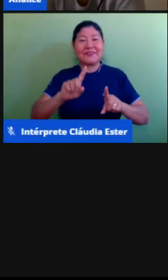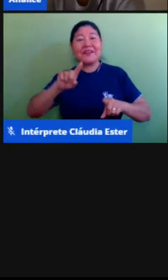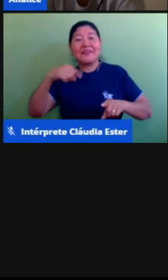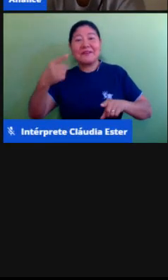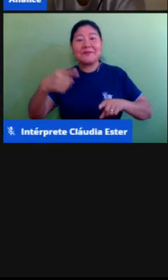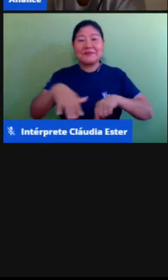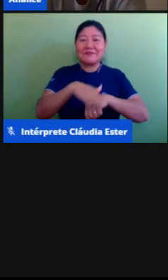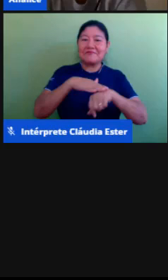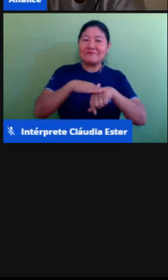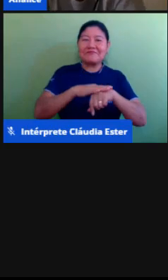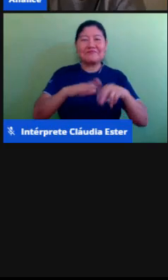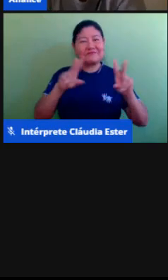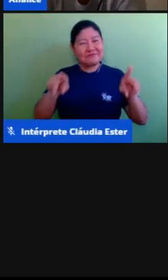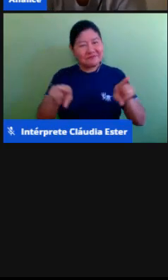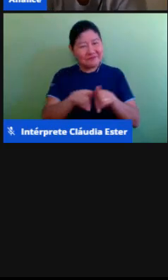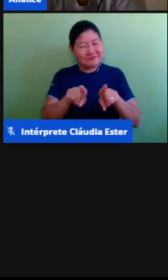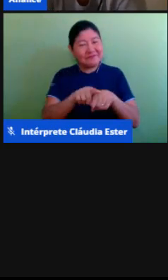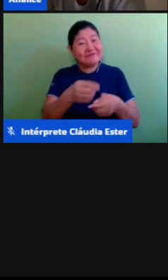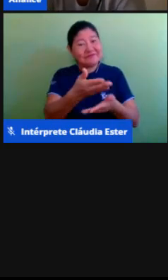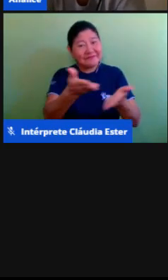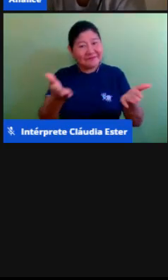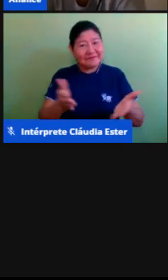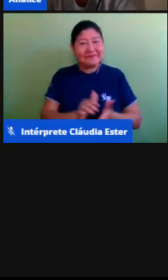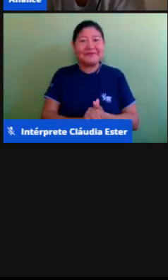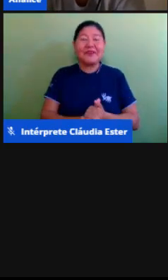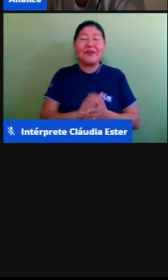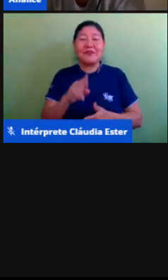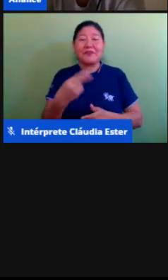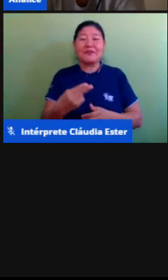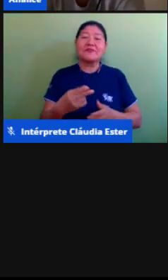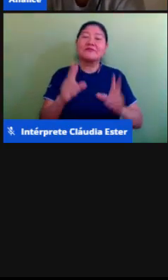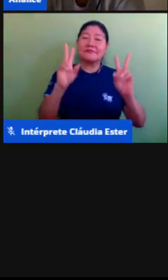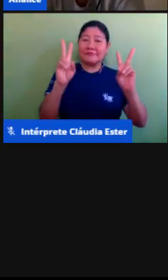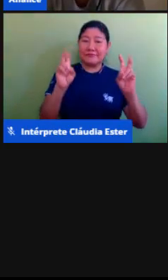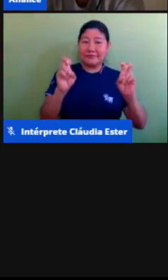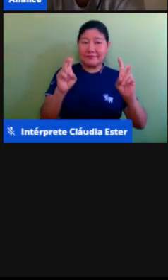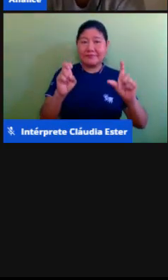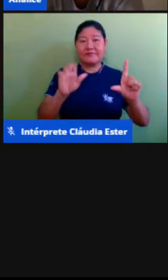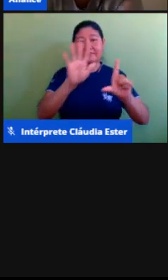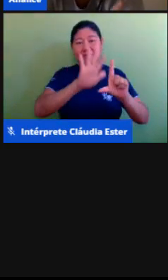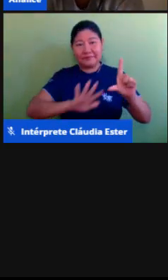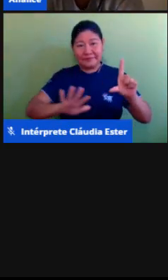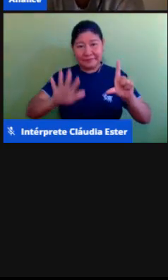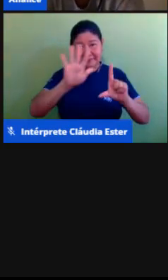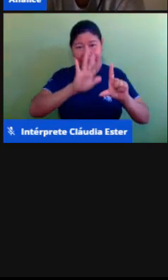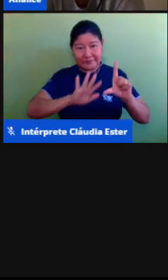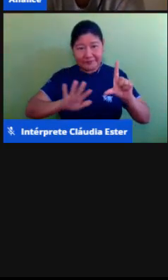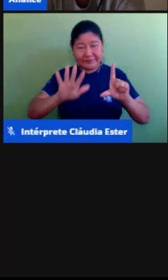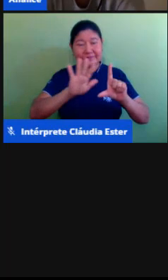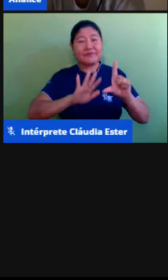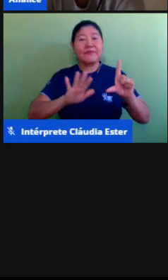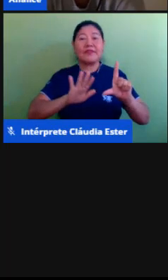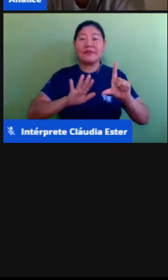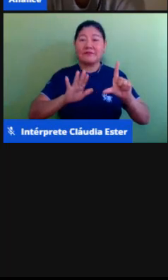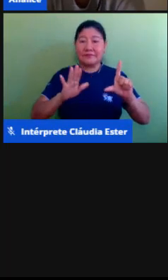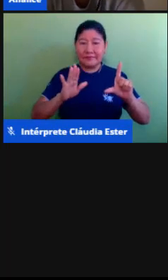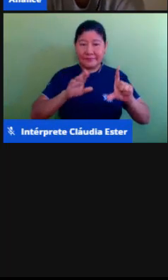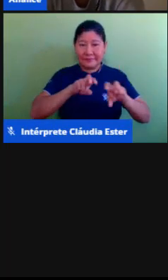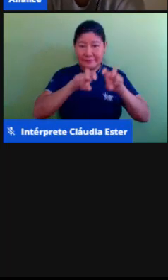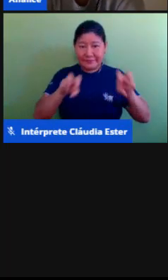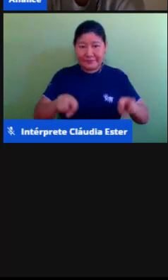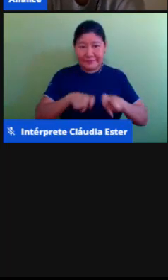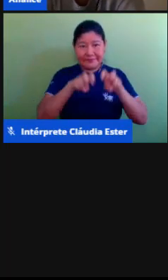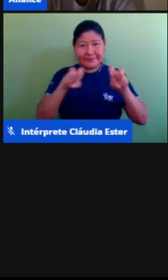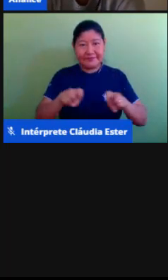a essa nossa formação, aí vocês têm aí os nossos nomes completos, né? Assim, como a gente gosta de ser chamado,